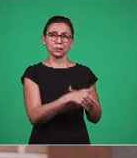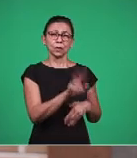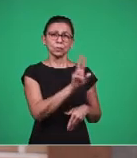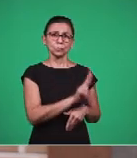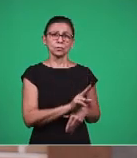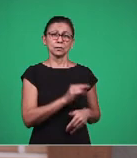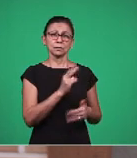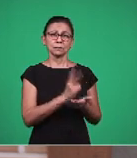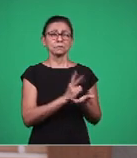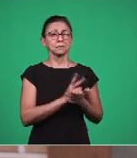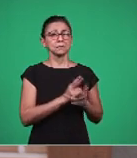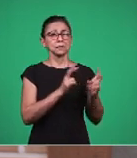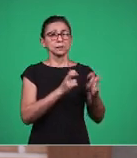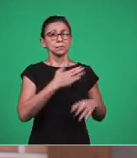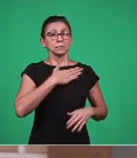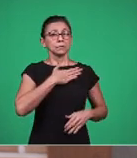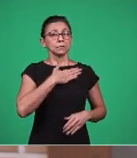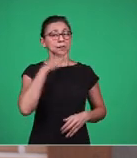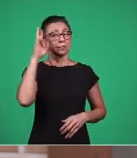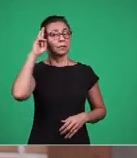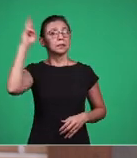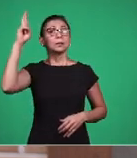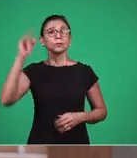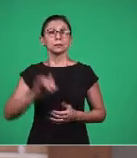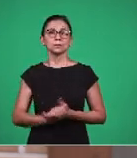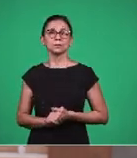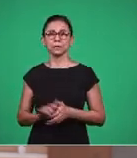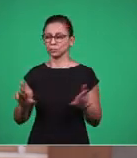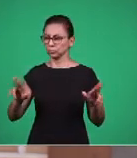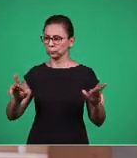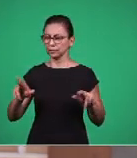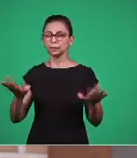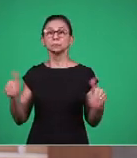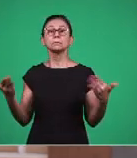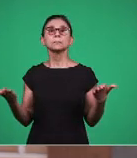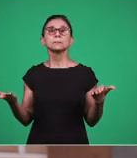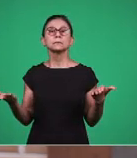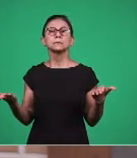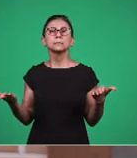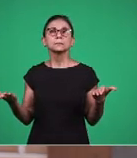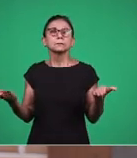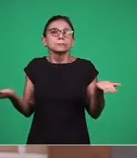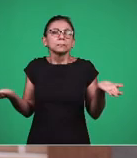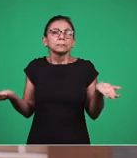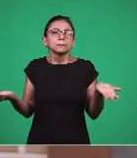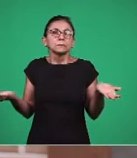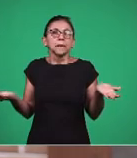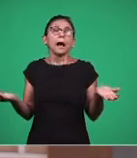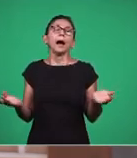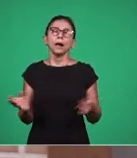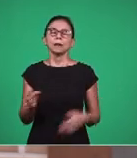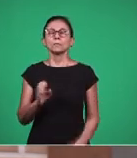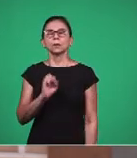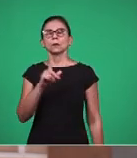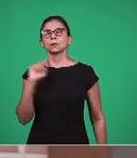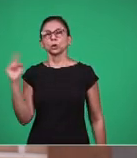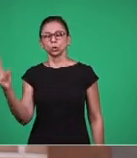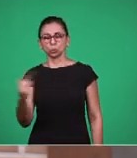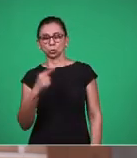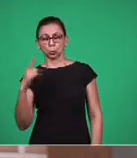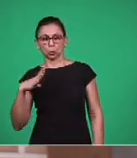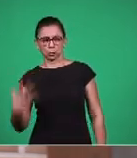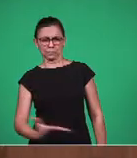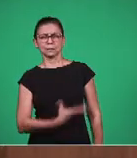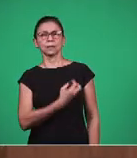salvação, como qualquer outro teve. Onde estava a diferença? Todo mundo está salvo. Foi chamado, mas não